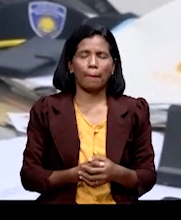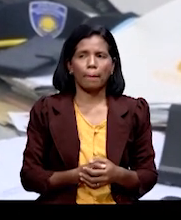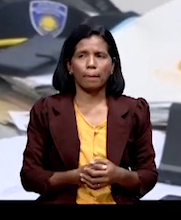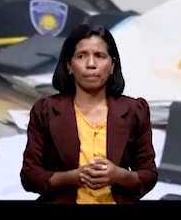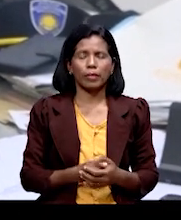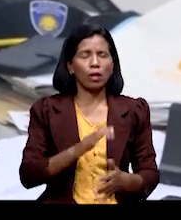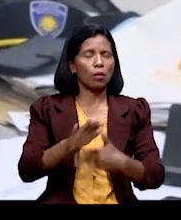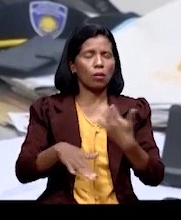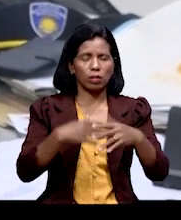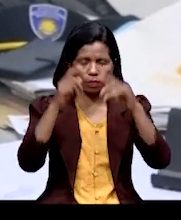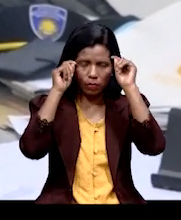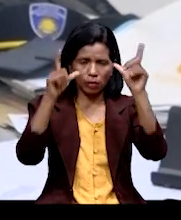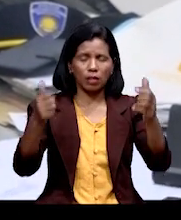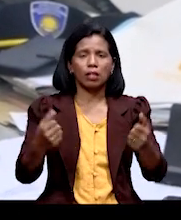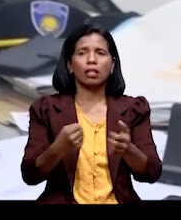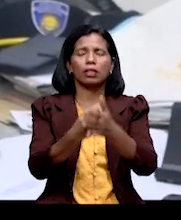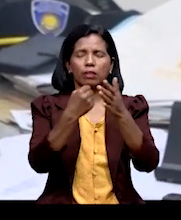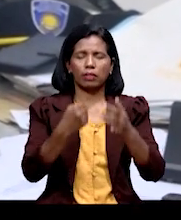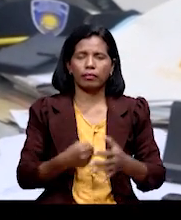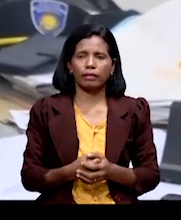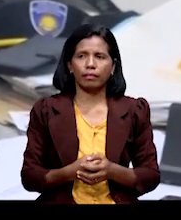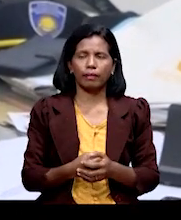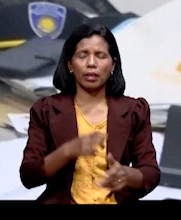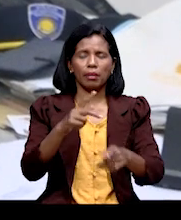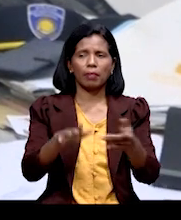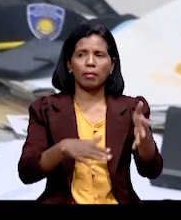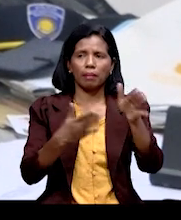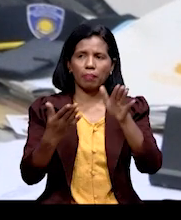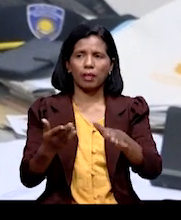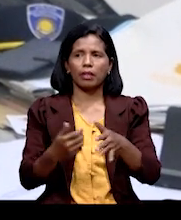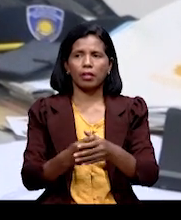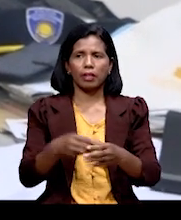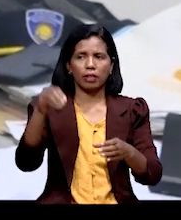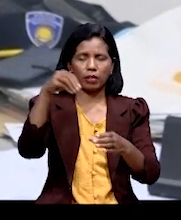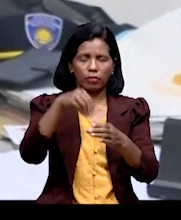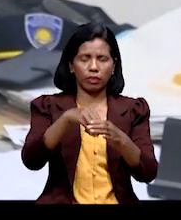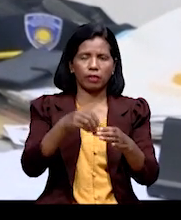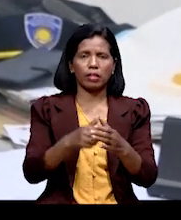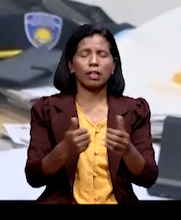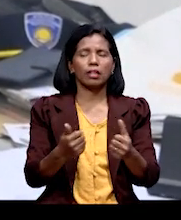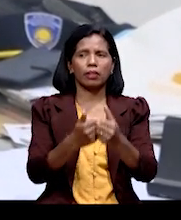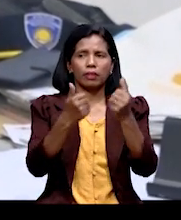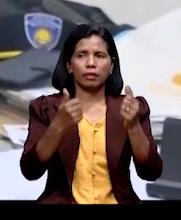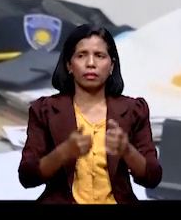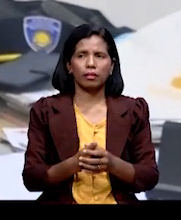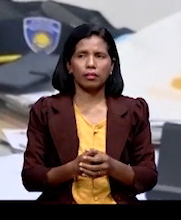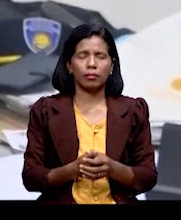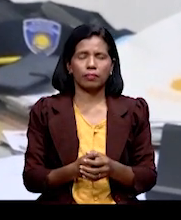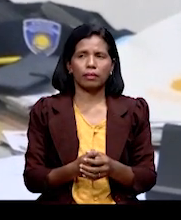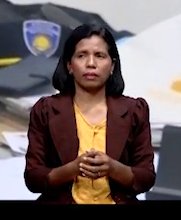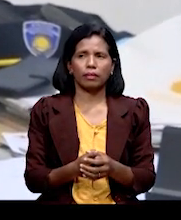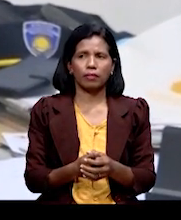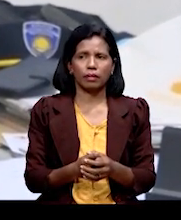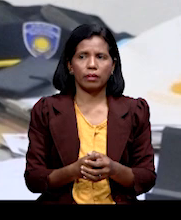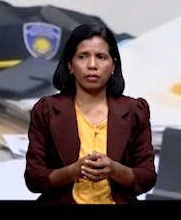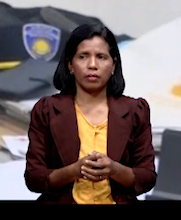acidente de ema ne ema lakon vida involve ya acidente. Tesi ne la sura o insiden sira ema